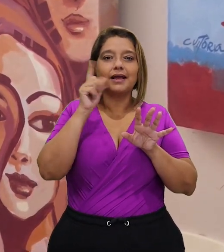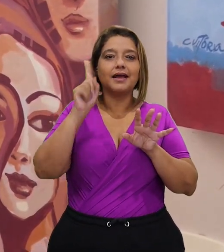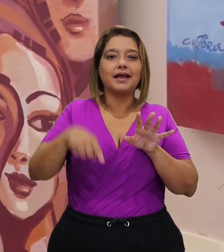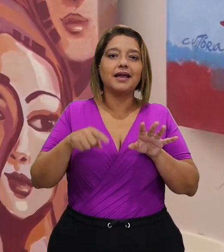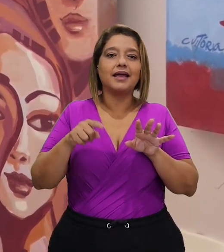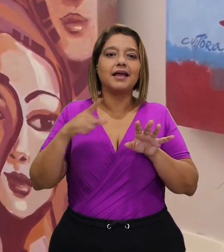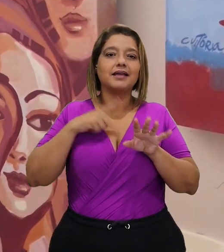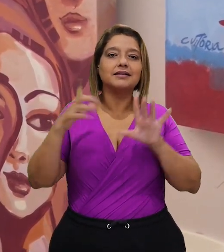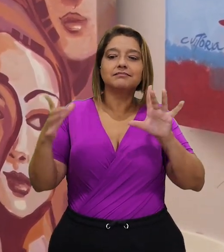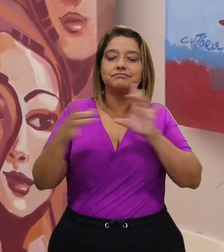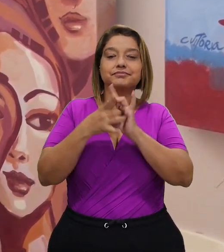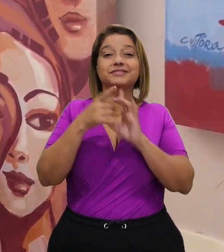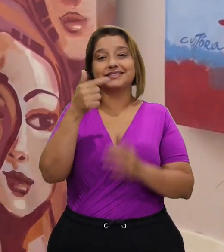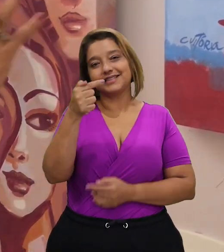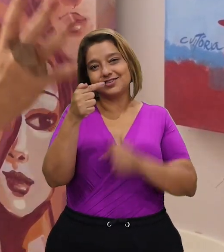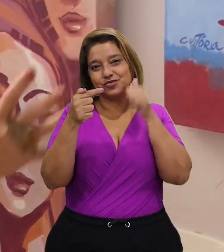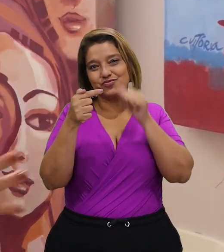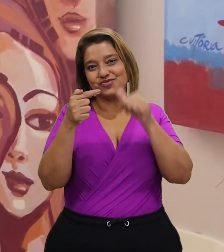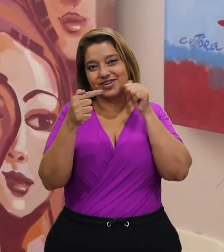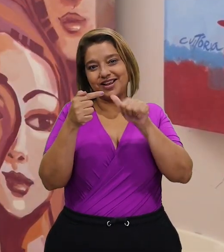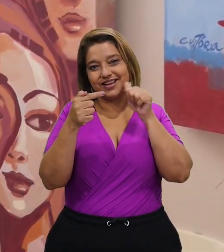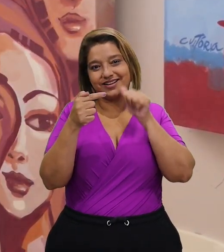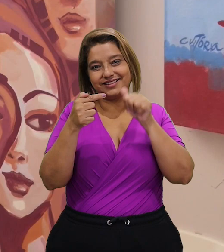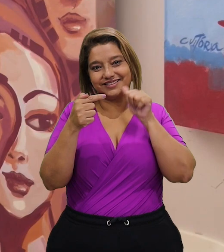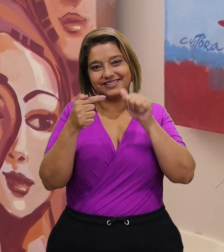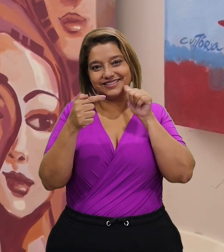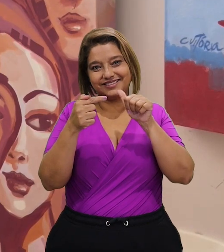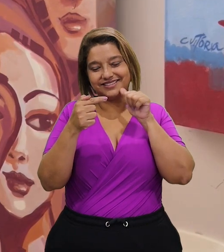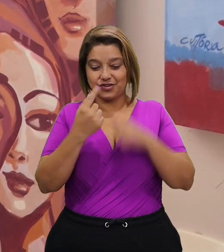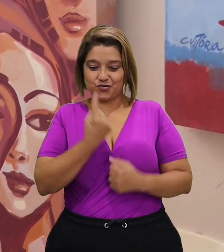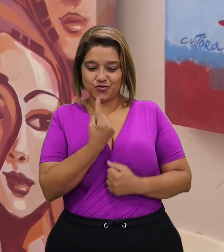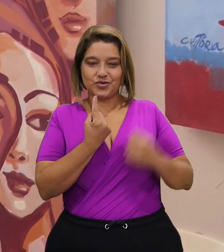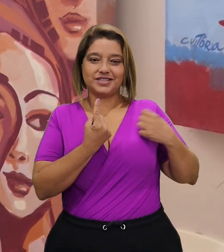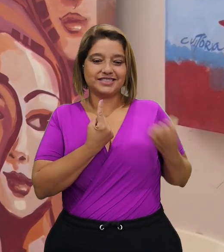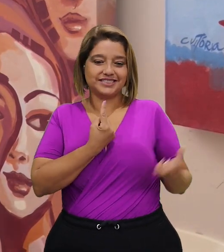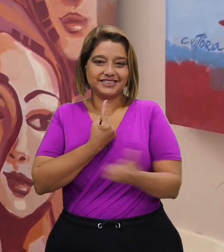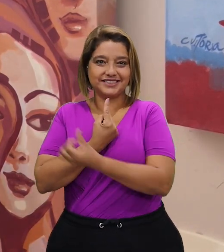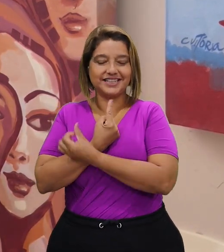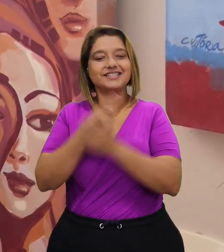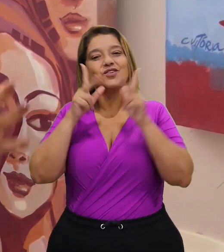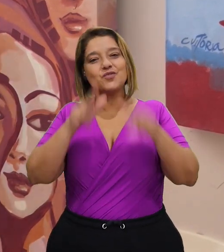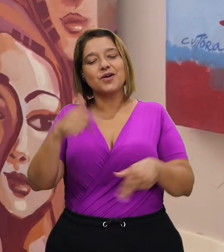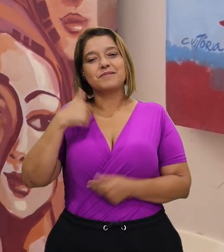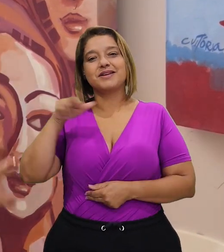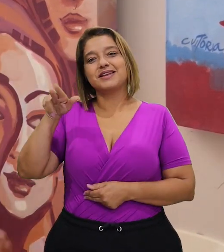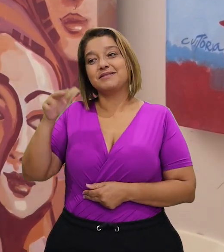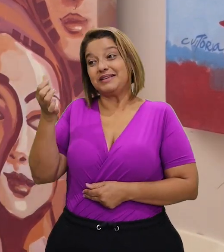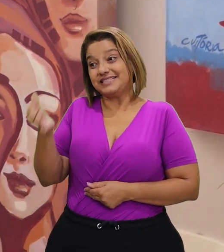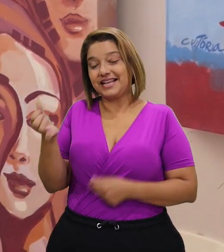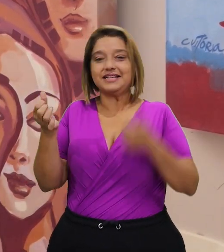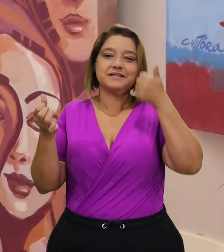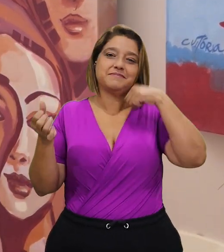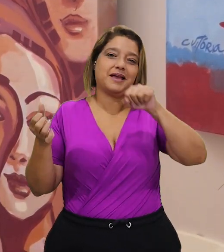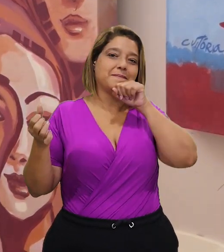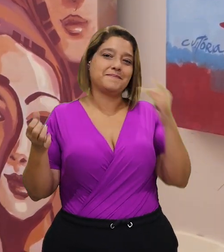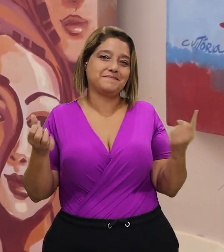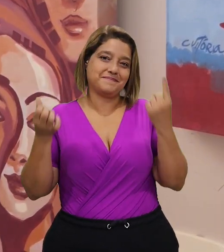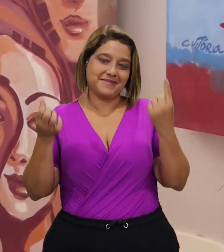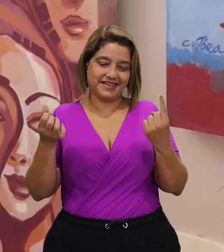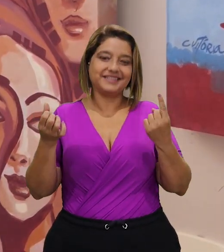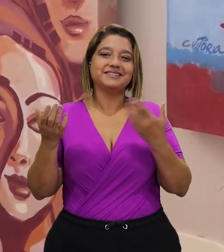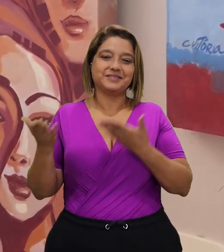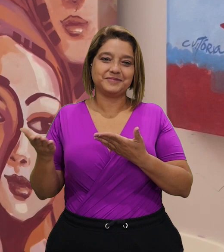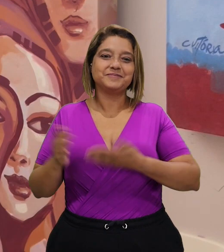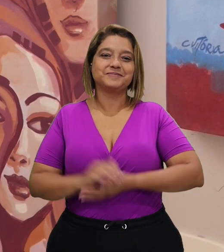tempo, essas outras figuras aqui, né? Totalizando, na verdade, 7 mulheres,